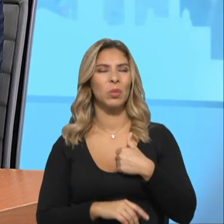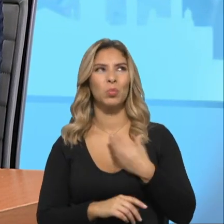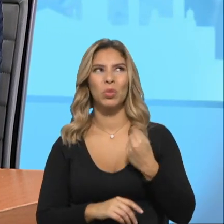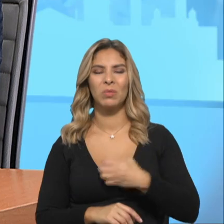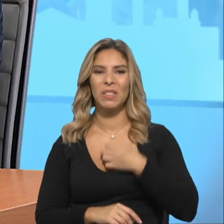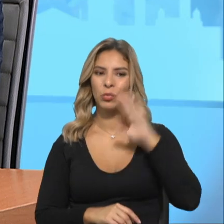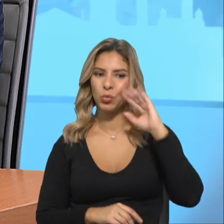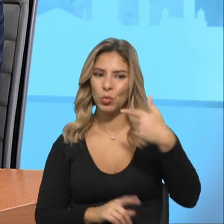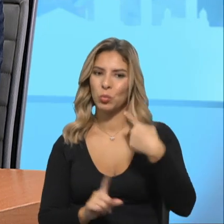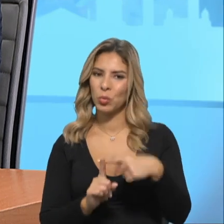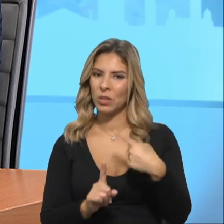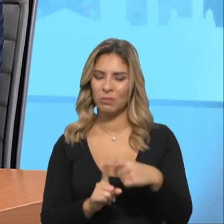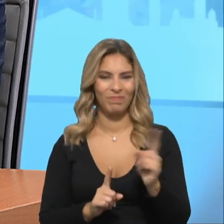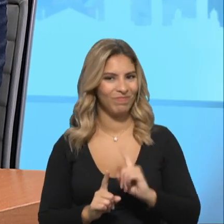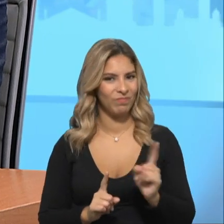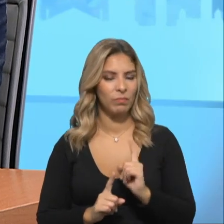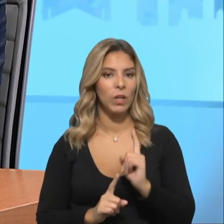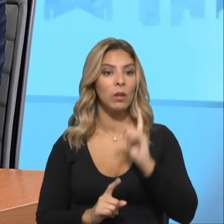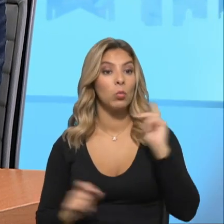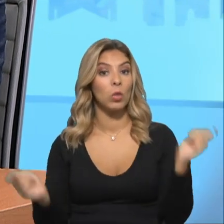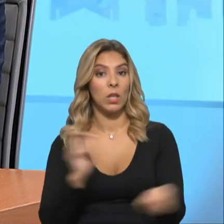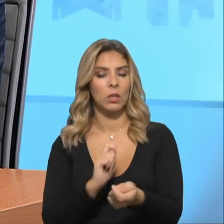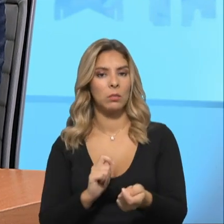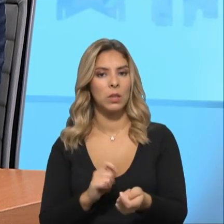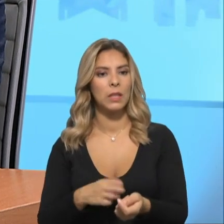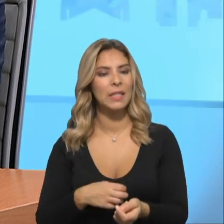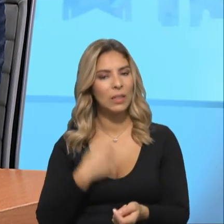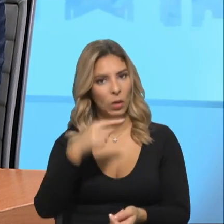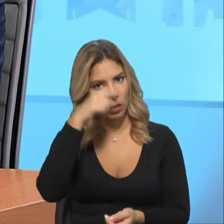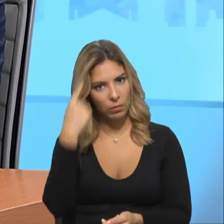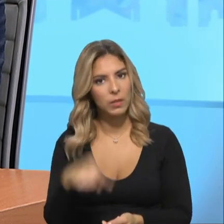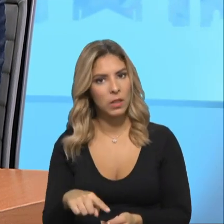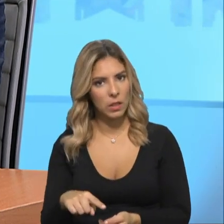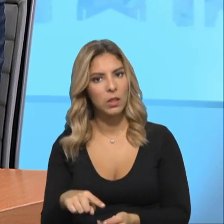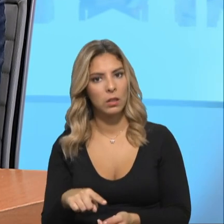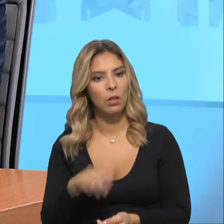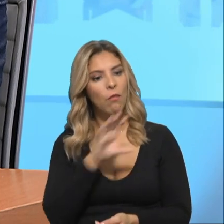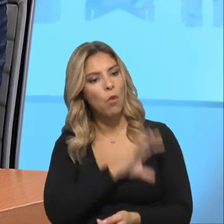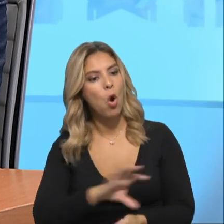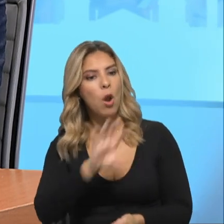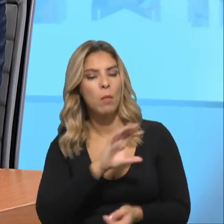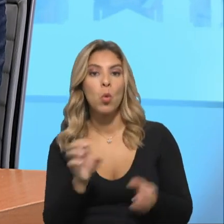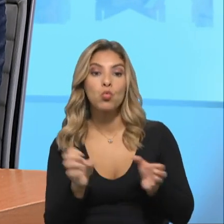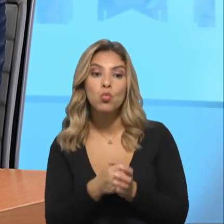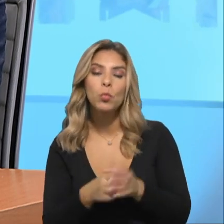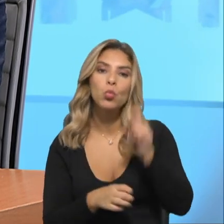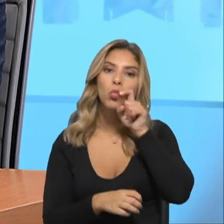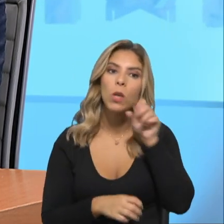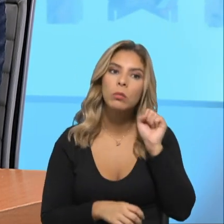relação a essas mudanças. É muito difícil mexer nesse complexo do Conselho de Segurança e do direito de veto.